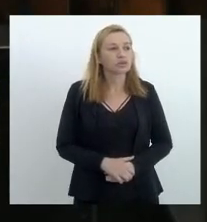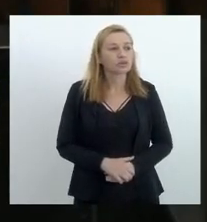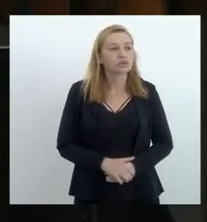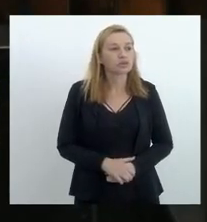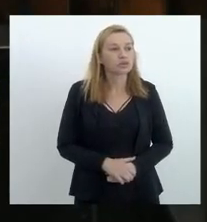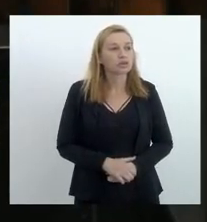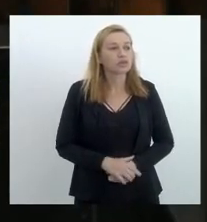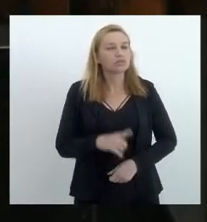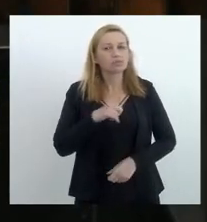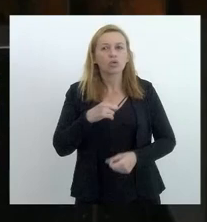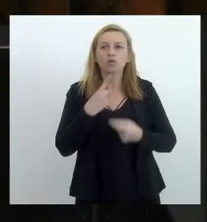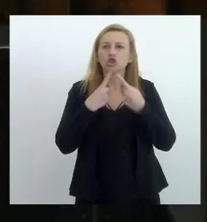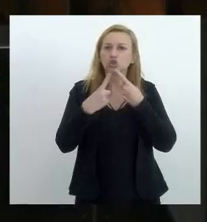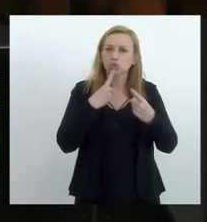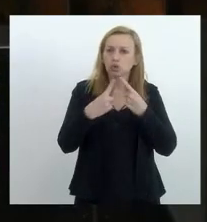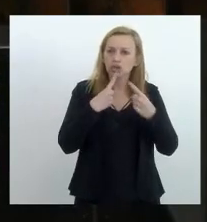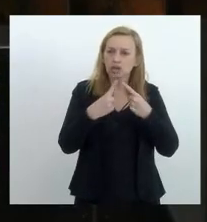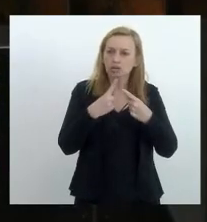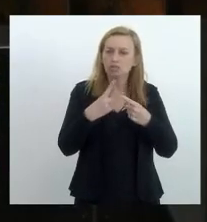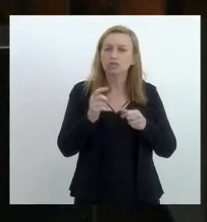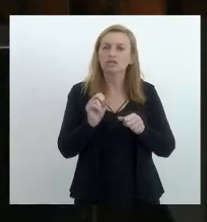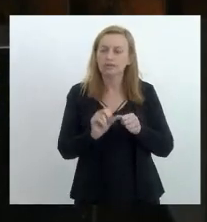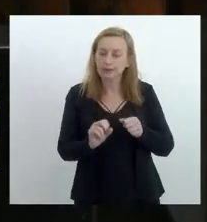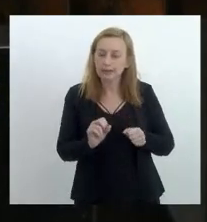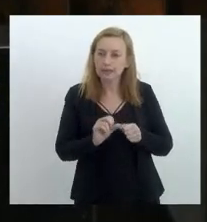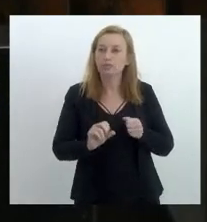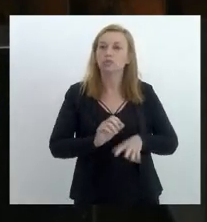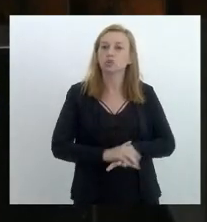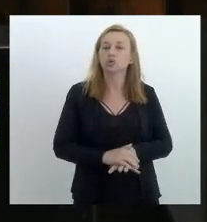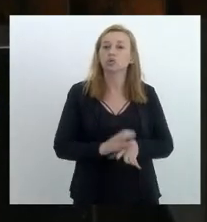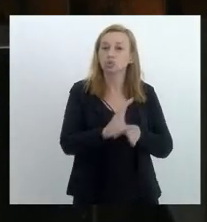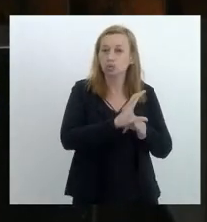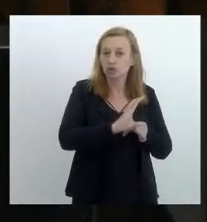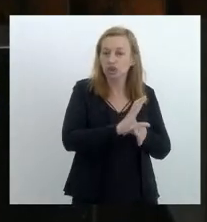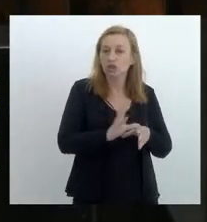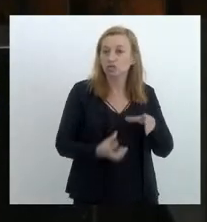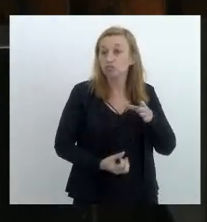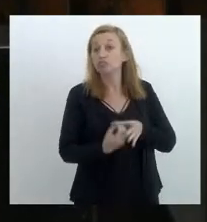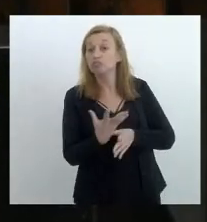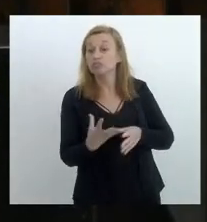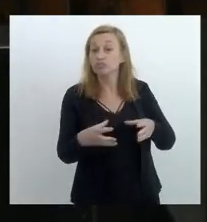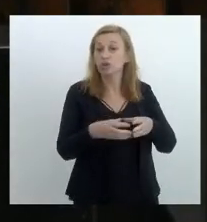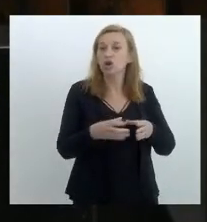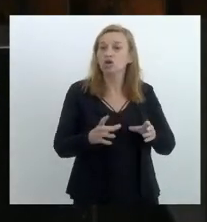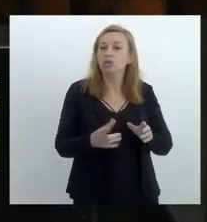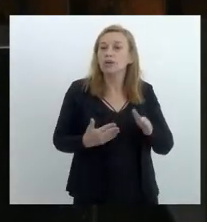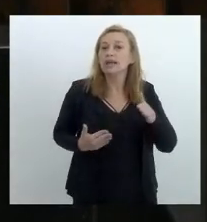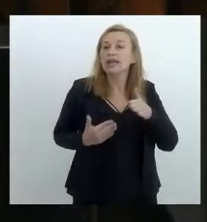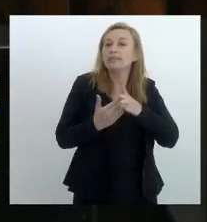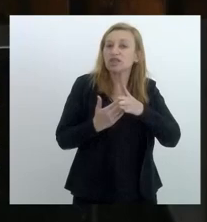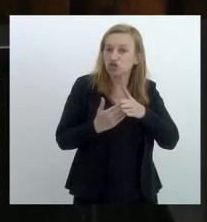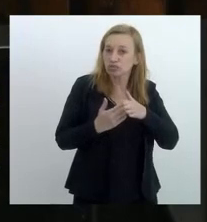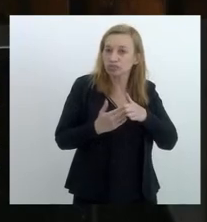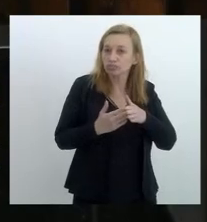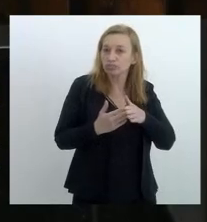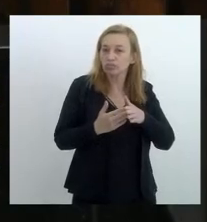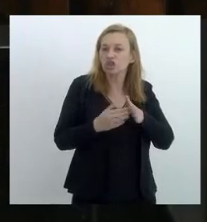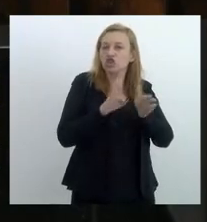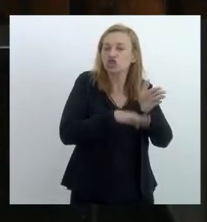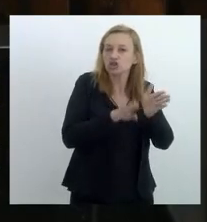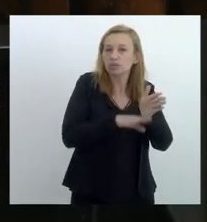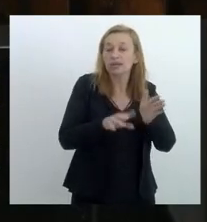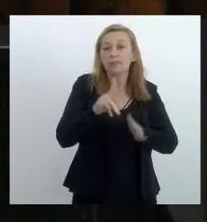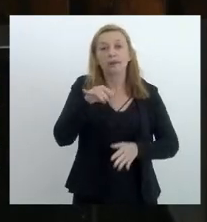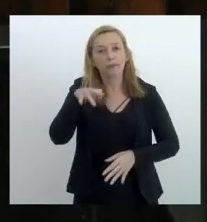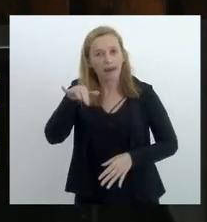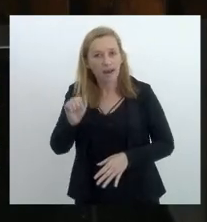Há uma discussão que nós fizemos exaustivamente no Conselho Consultivo sobre o limite, né, de despesas